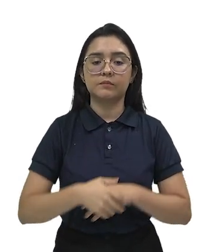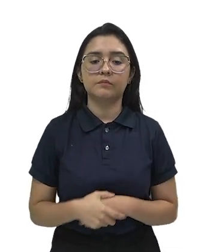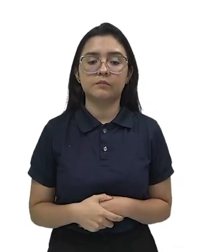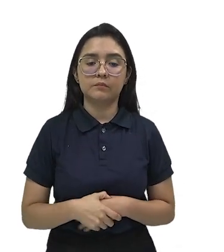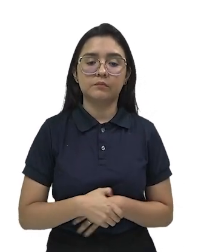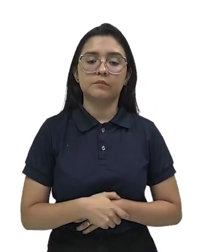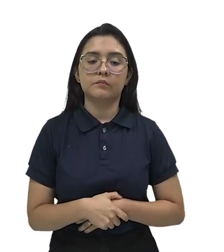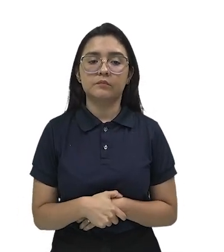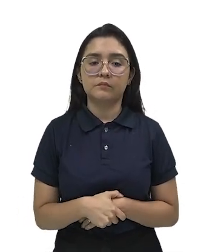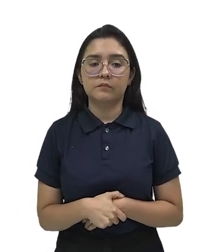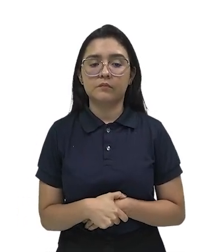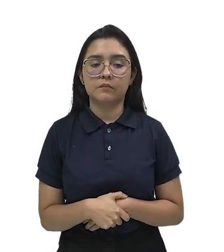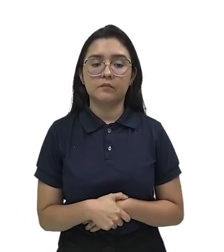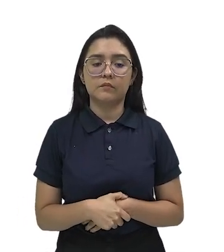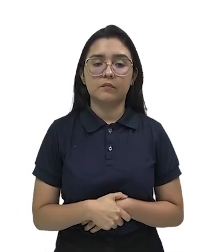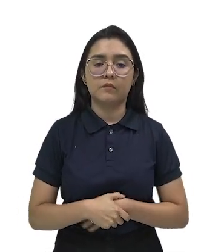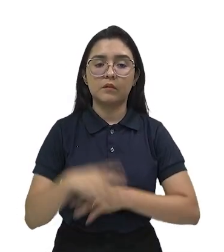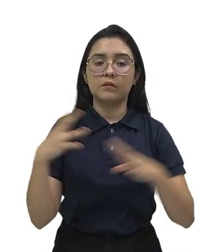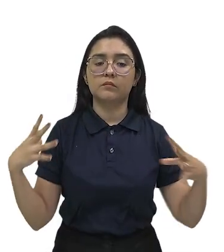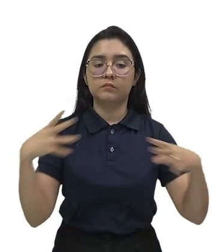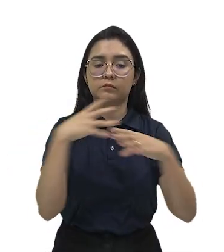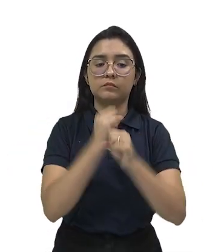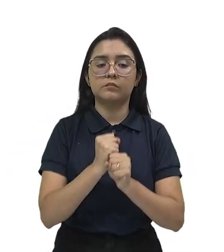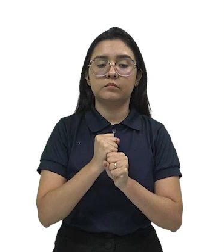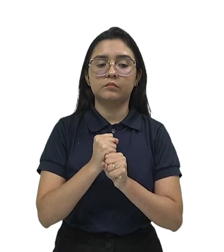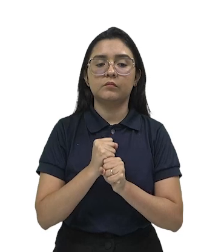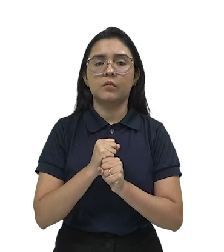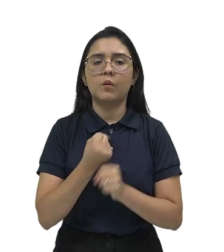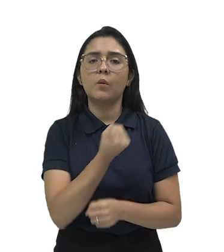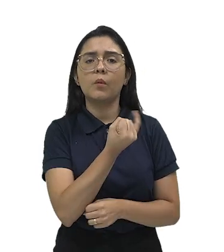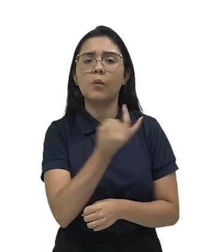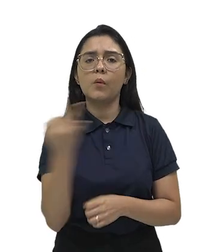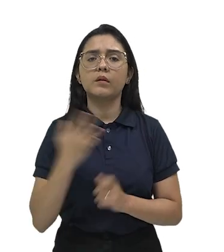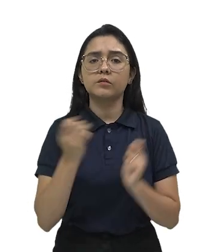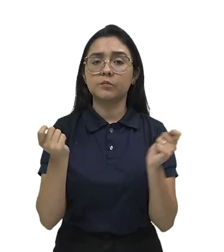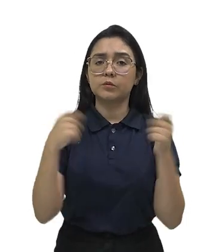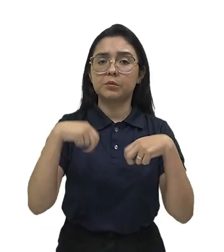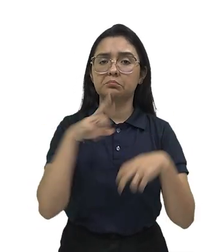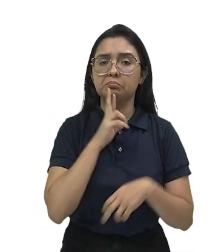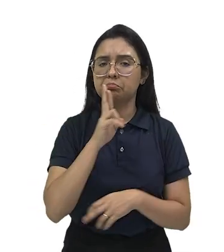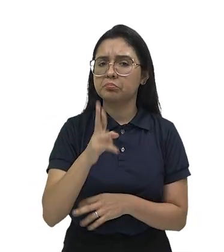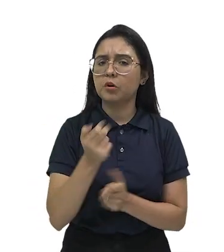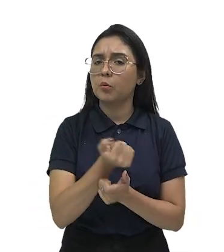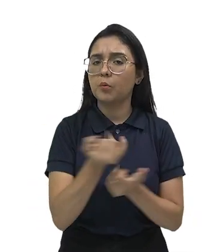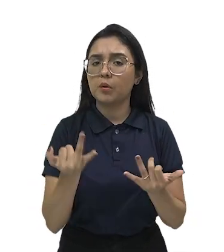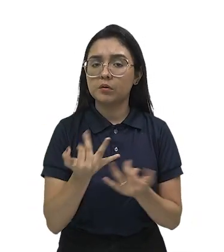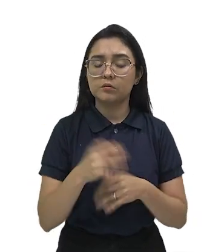5, certo? Então, isso vai nos dar quantas possibilidades?